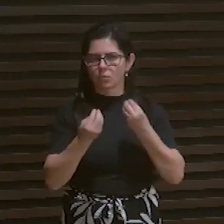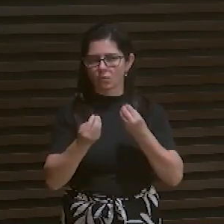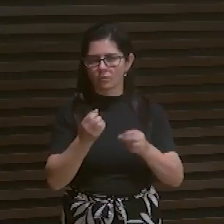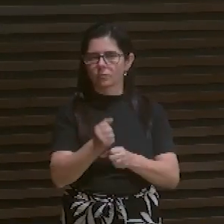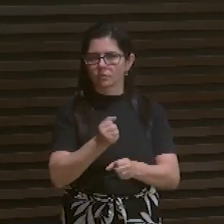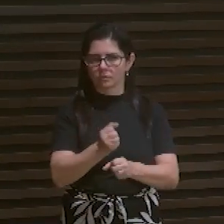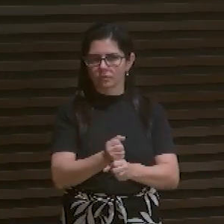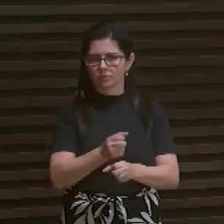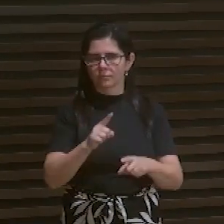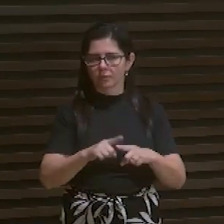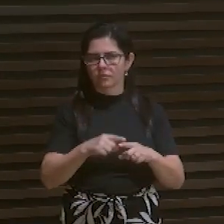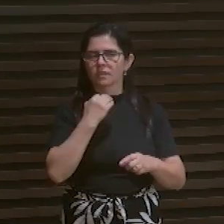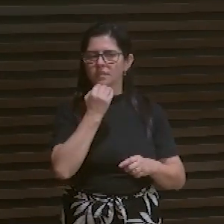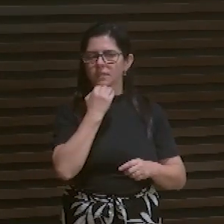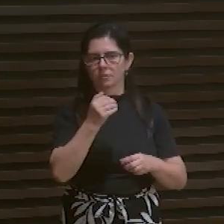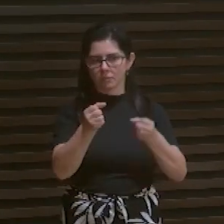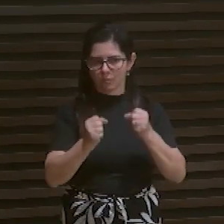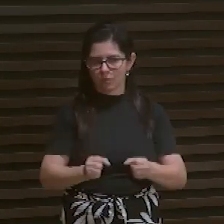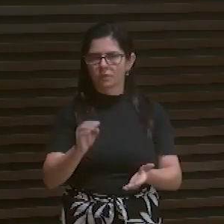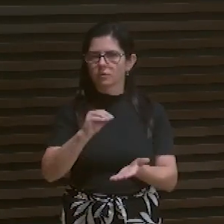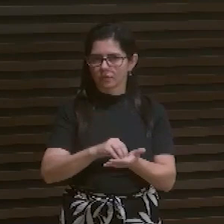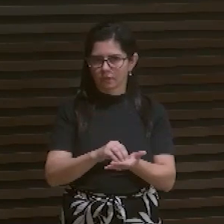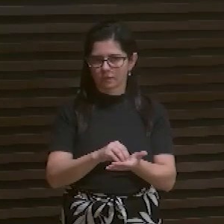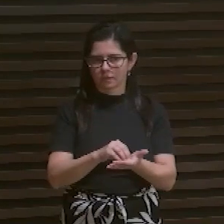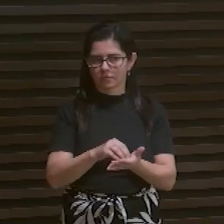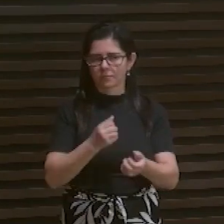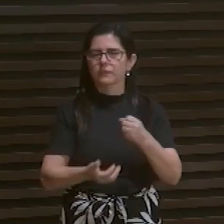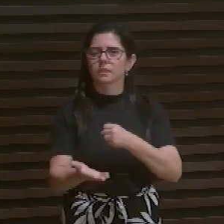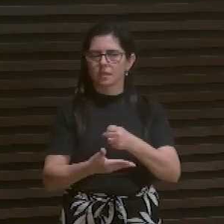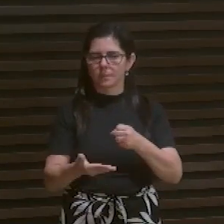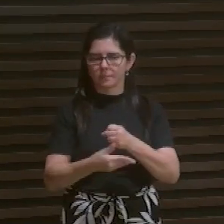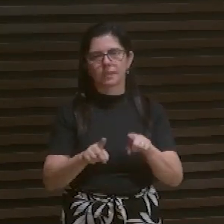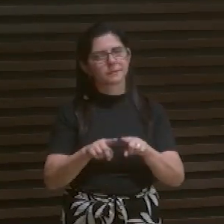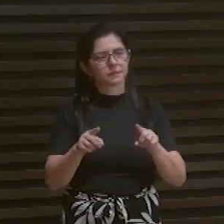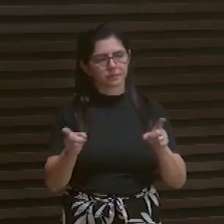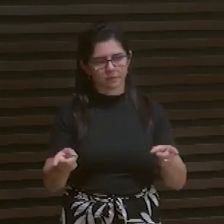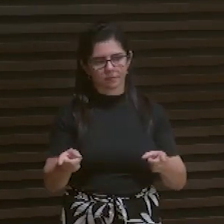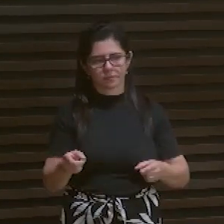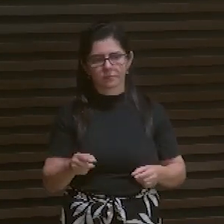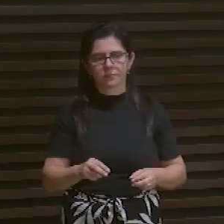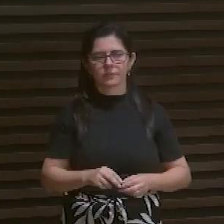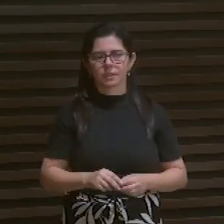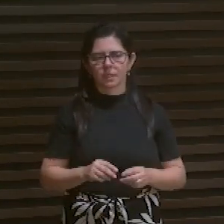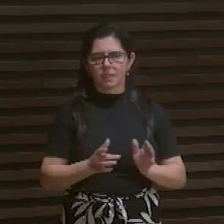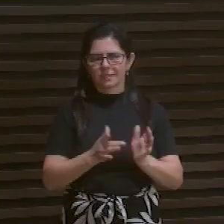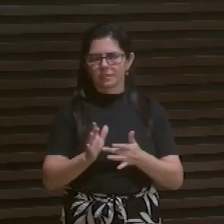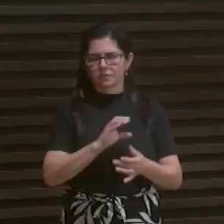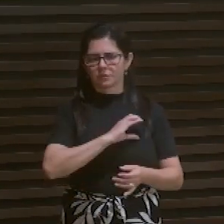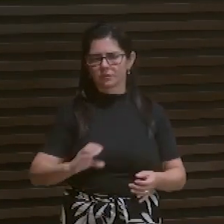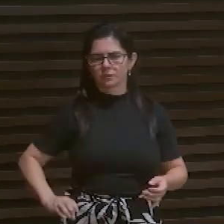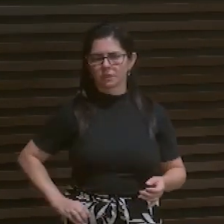pode colocar outro alicerce além do que já está posto, que é Jesus Cristo. A igreja de Corinto tentou edificar